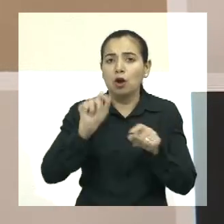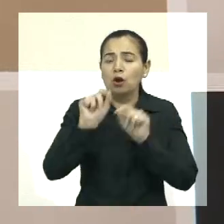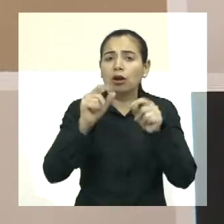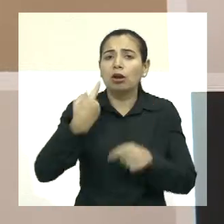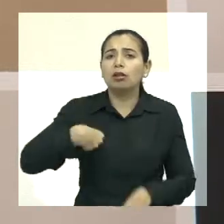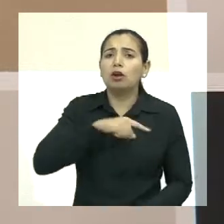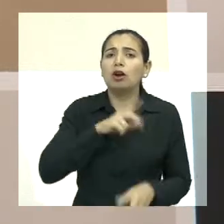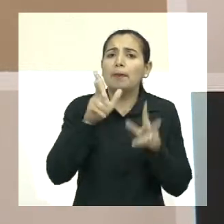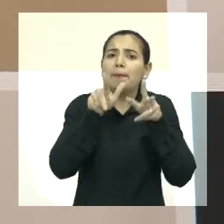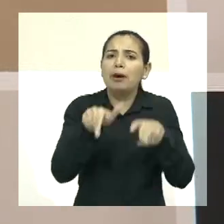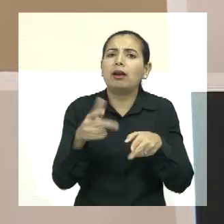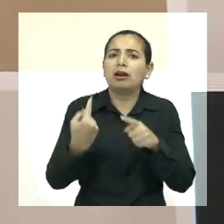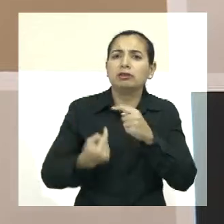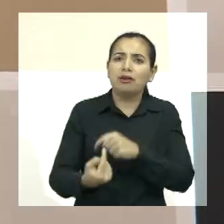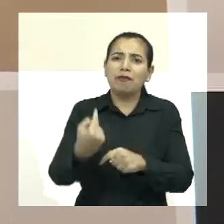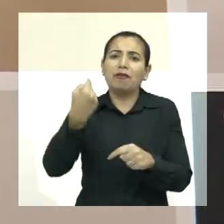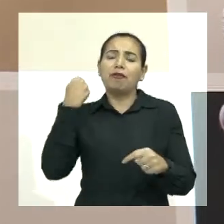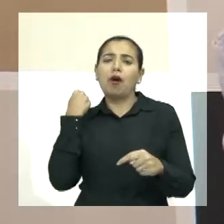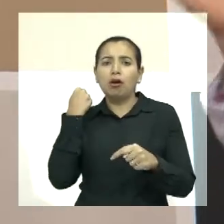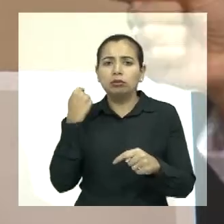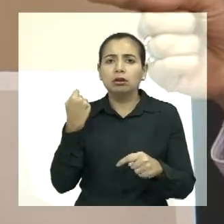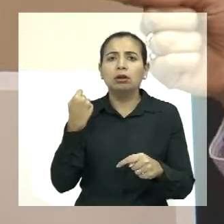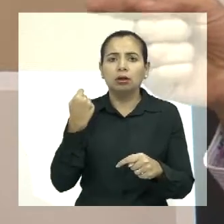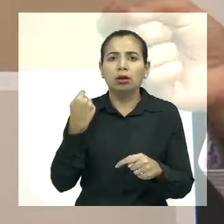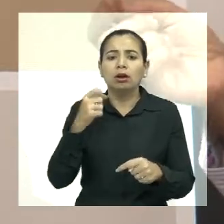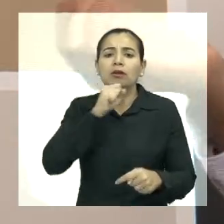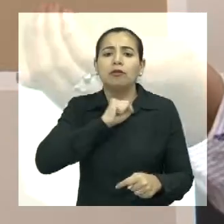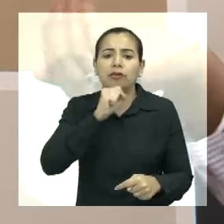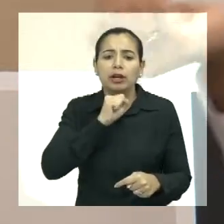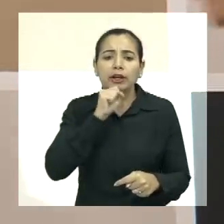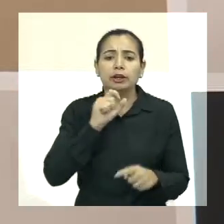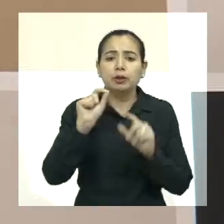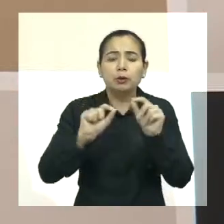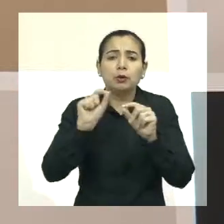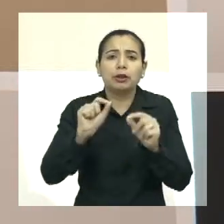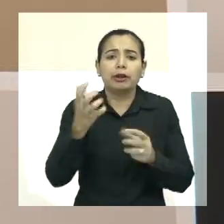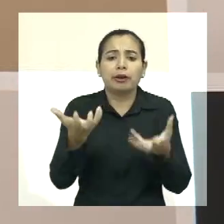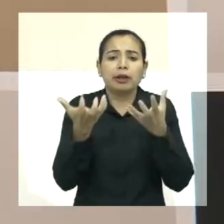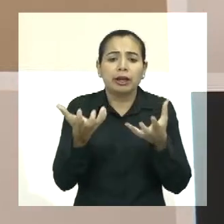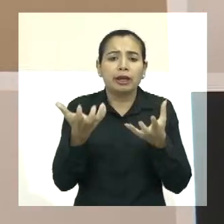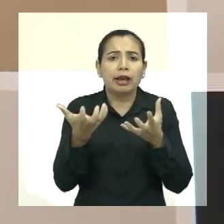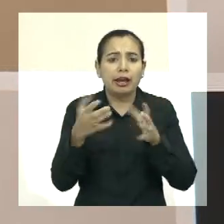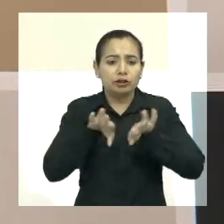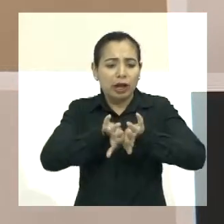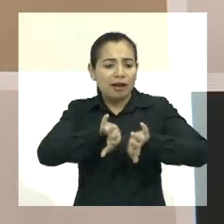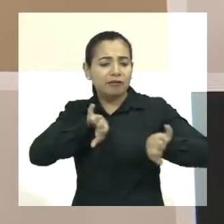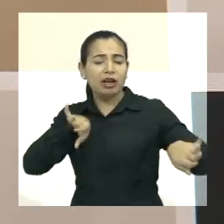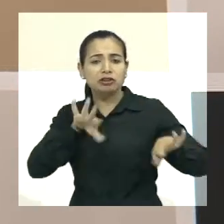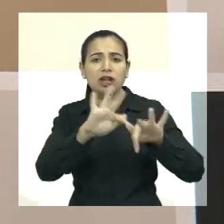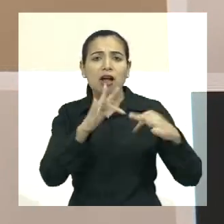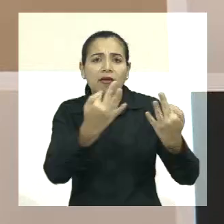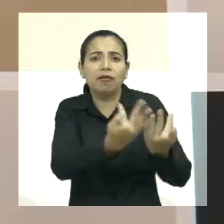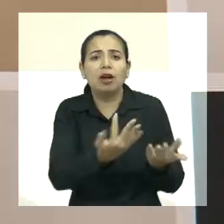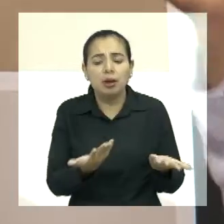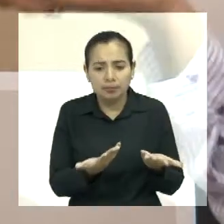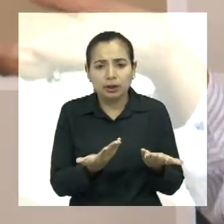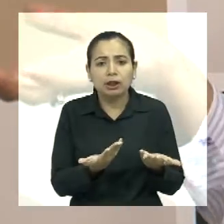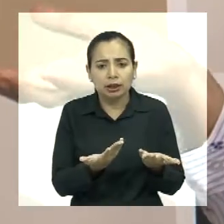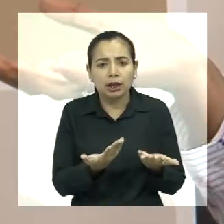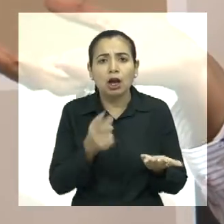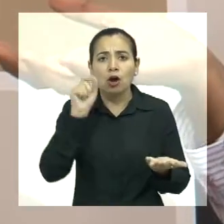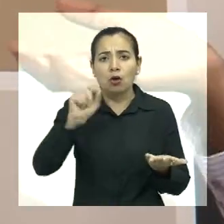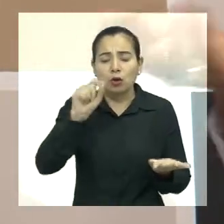retrocesso. A gente vê aí uma movimentação política para tirar a família da jogada e colocar na mão